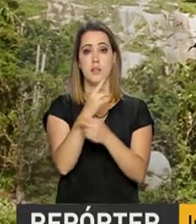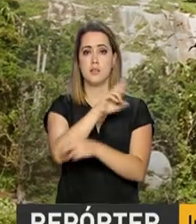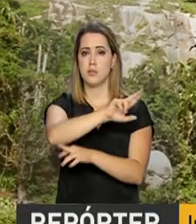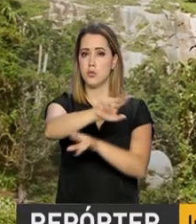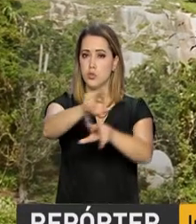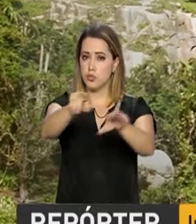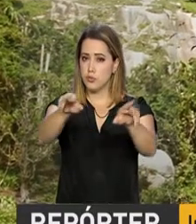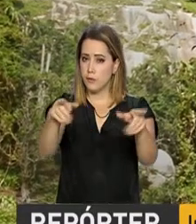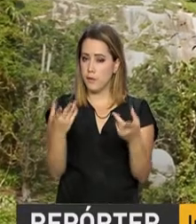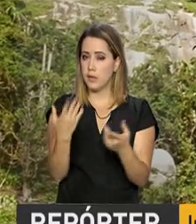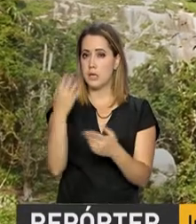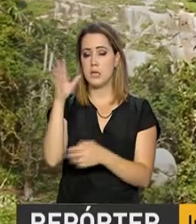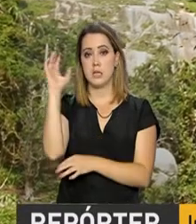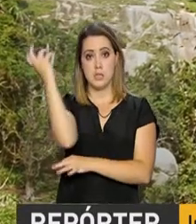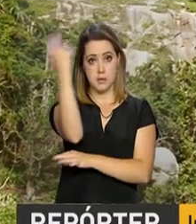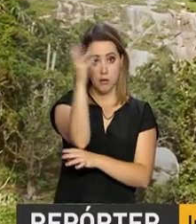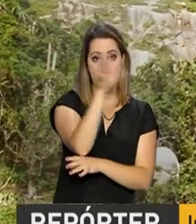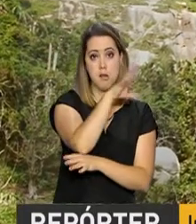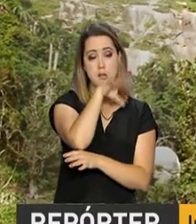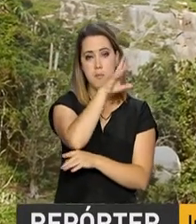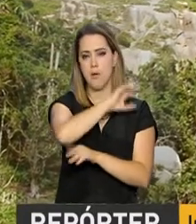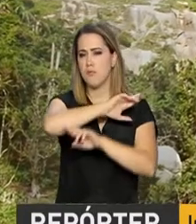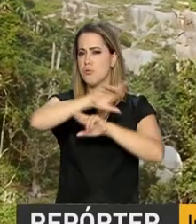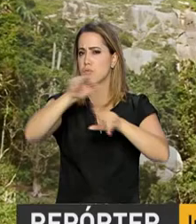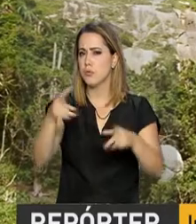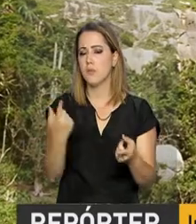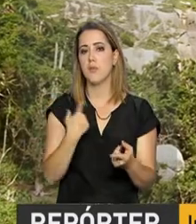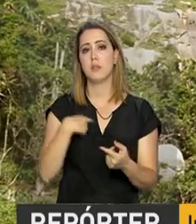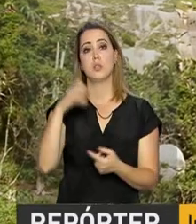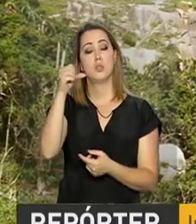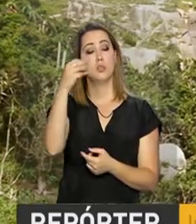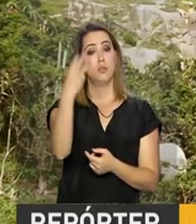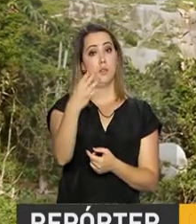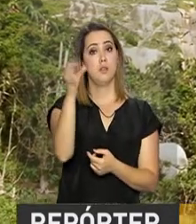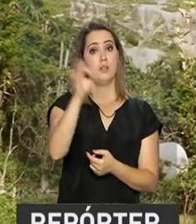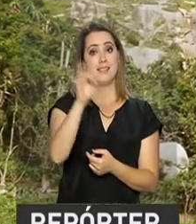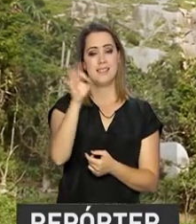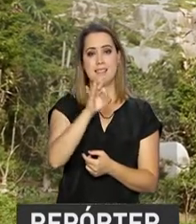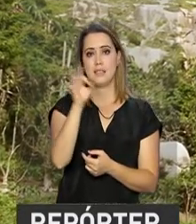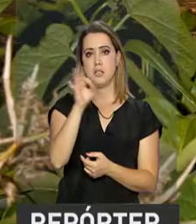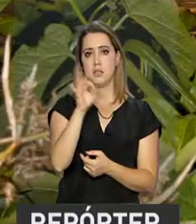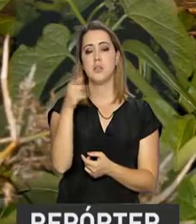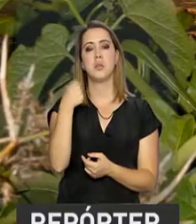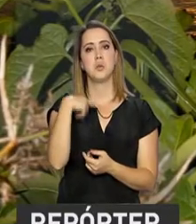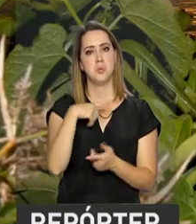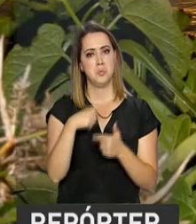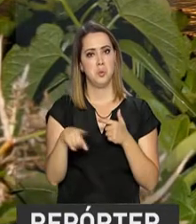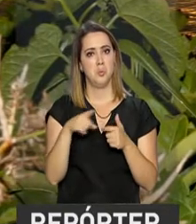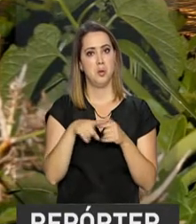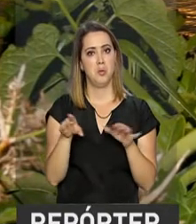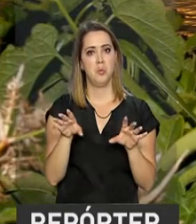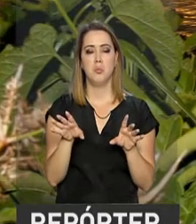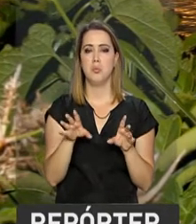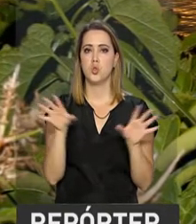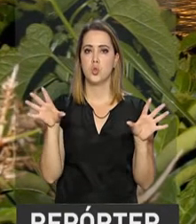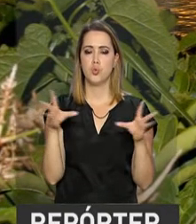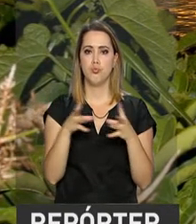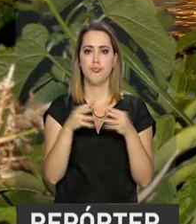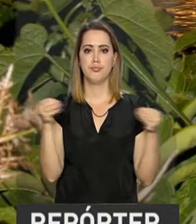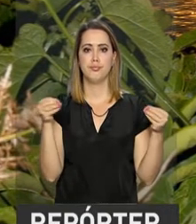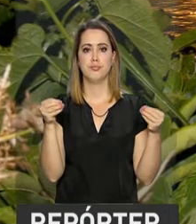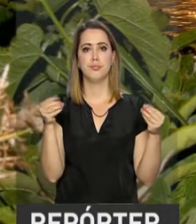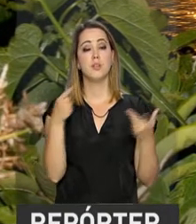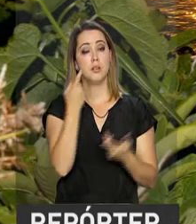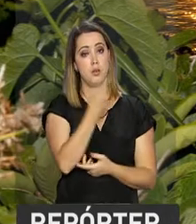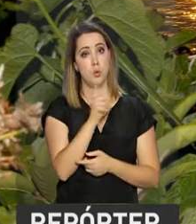insetos e animais 93 delas com algum grau de ameaça de extinção algumas espécies são endêmicas existem apenas ali